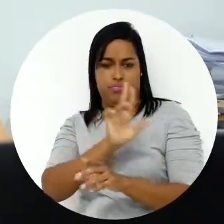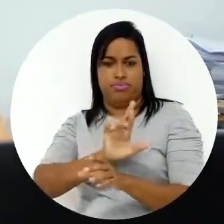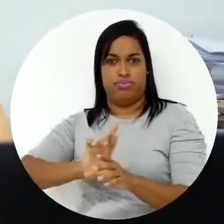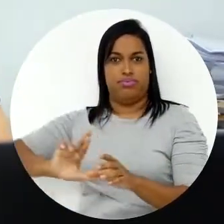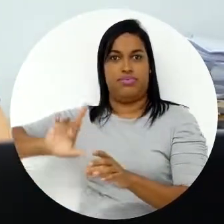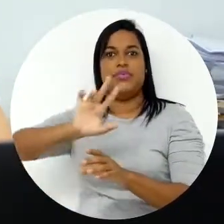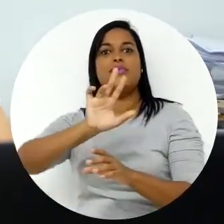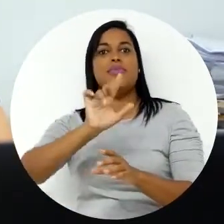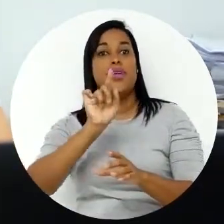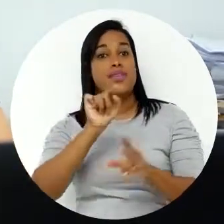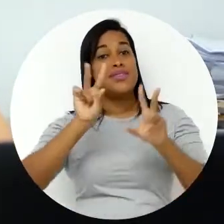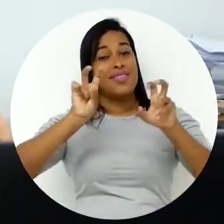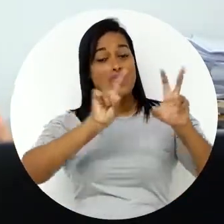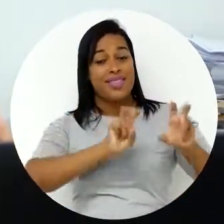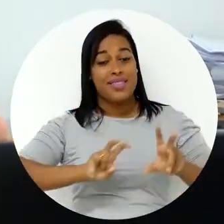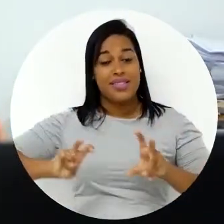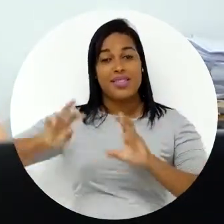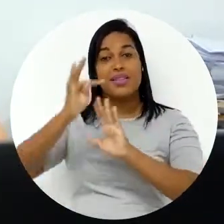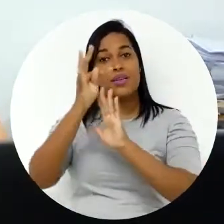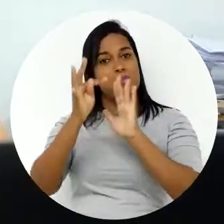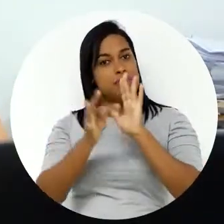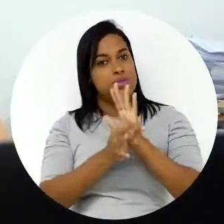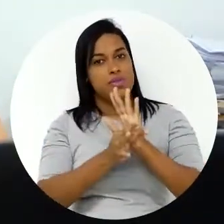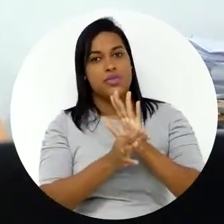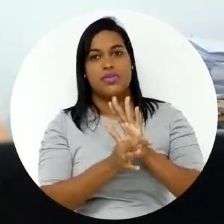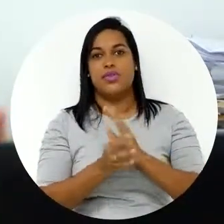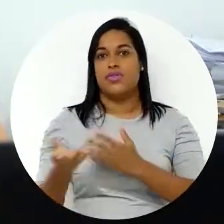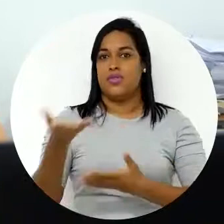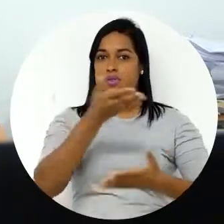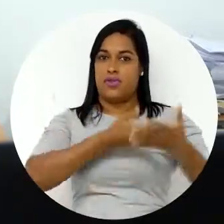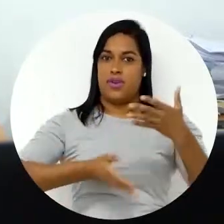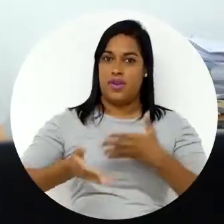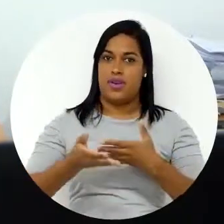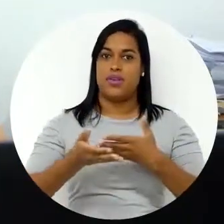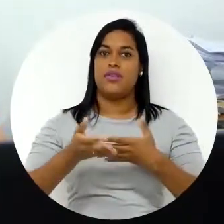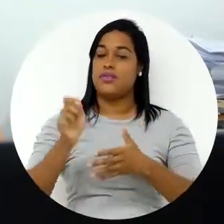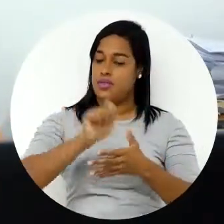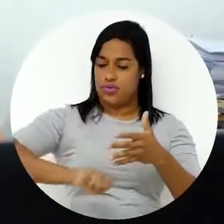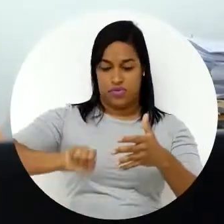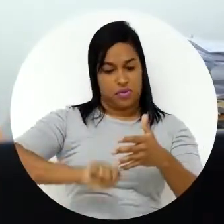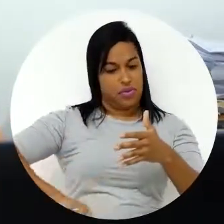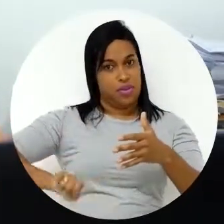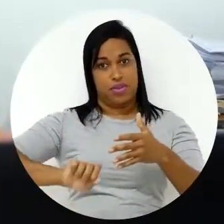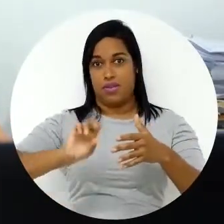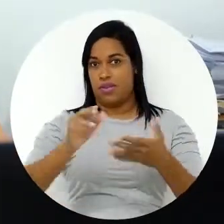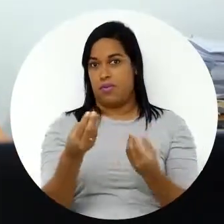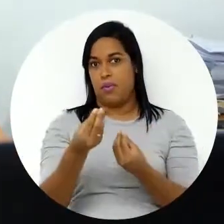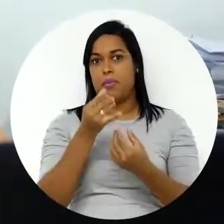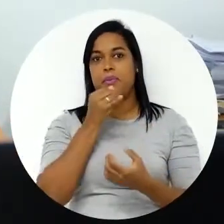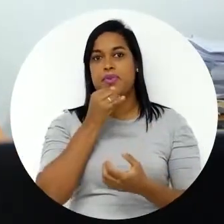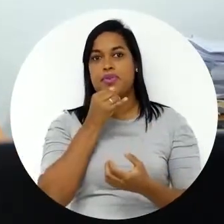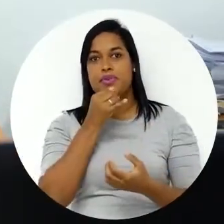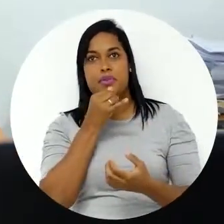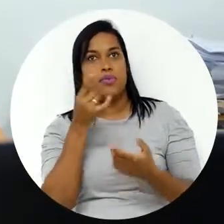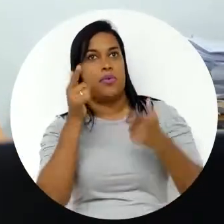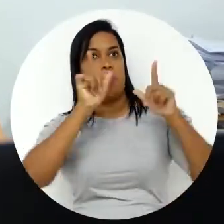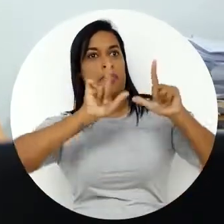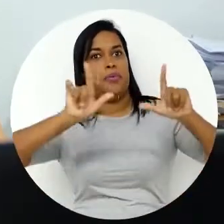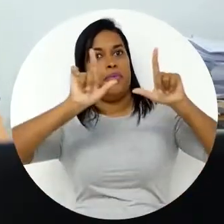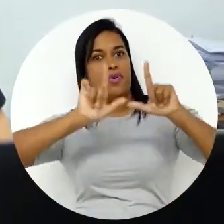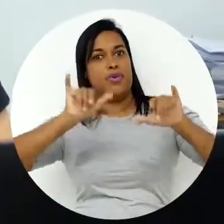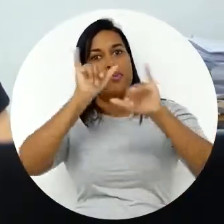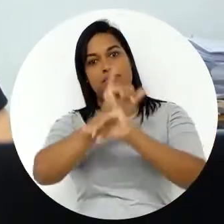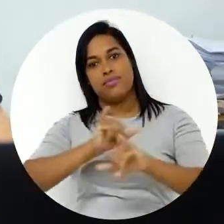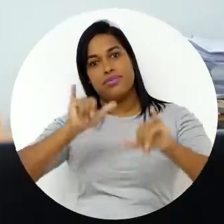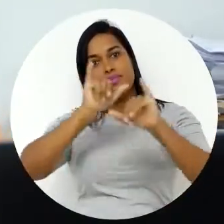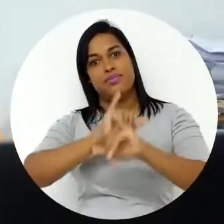de texto, né? Esse tipo de texto eles podem ser através de uma relação completamente escrita, como uma